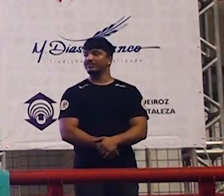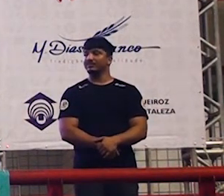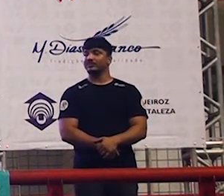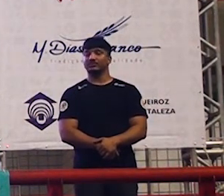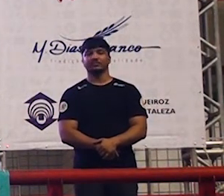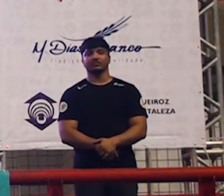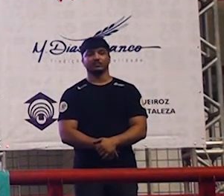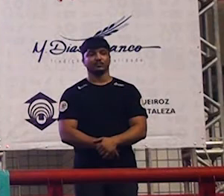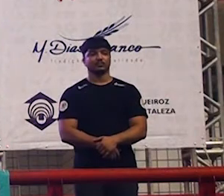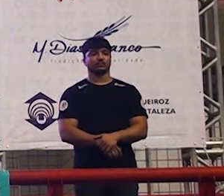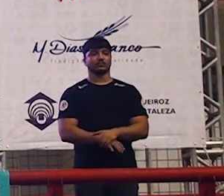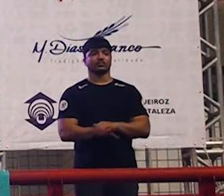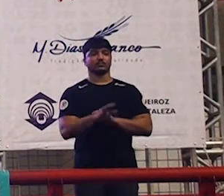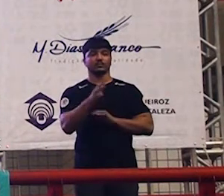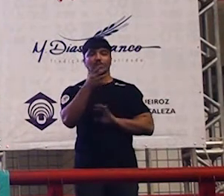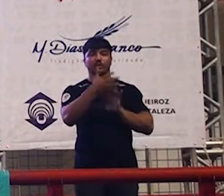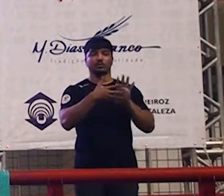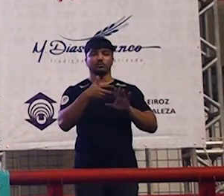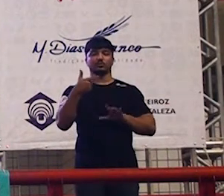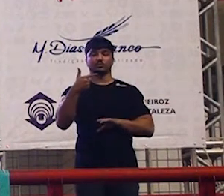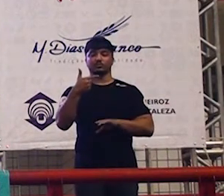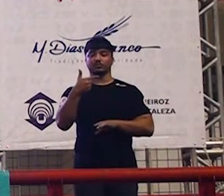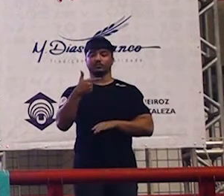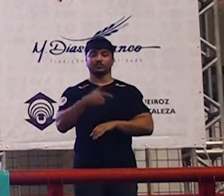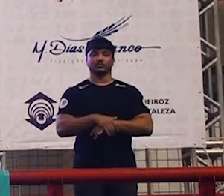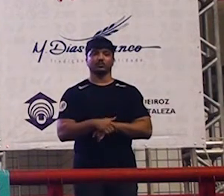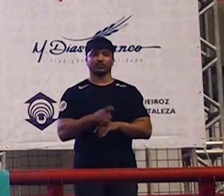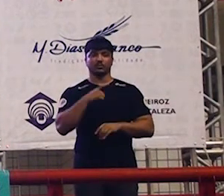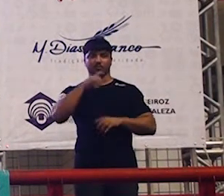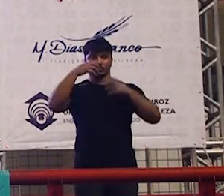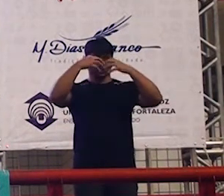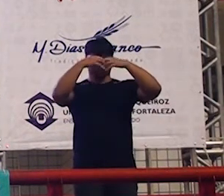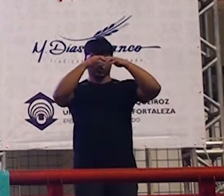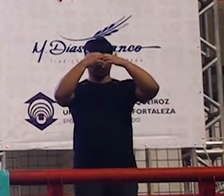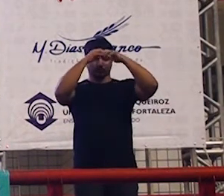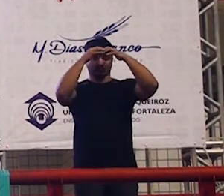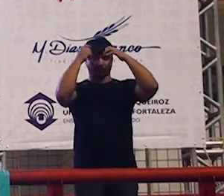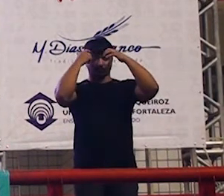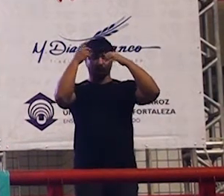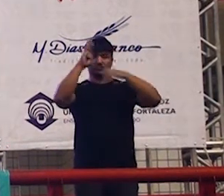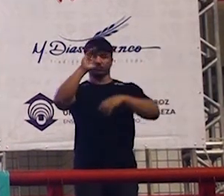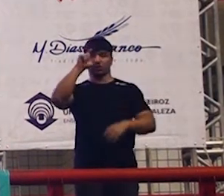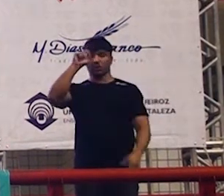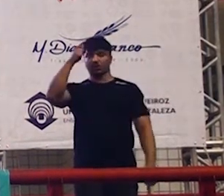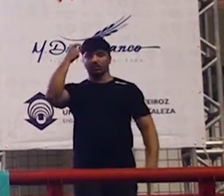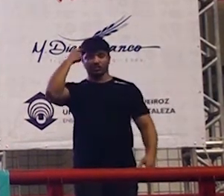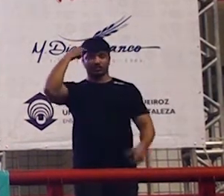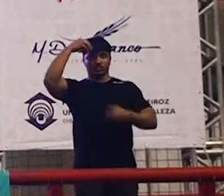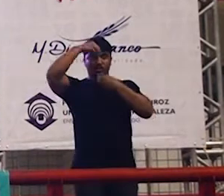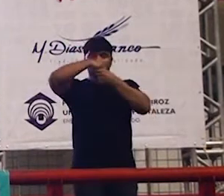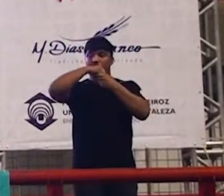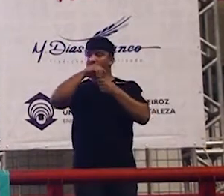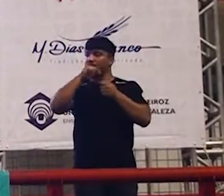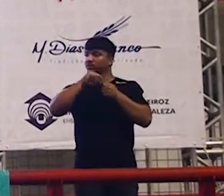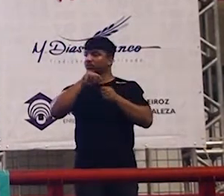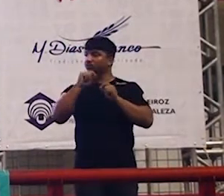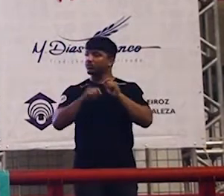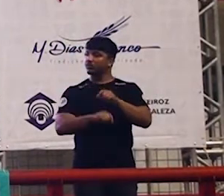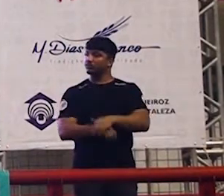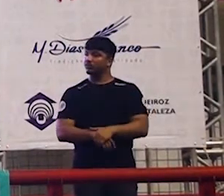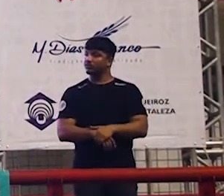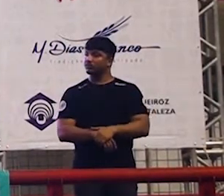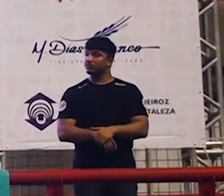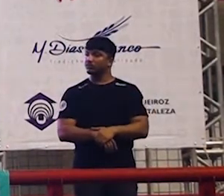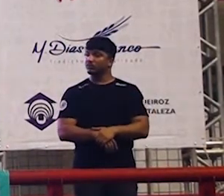O que passa pela cabeça de um comentarista de blogs? Pessoal, você